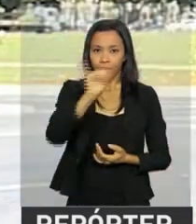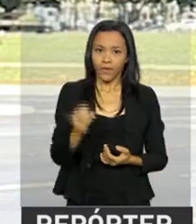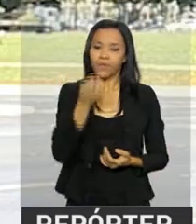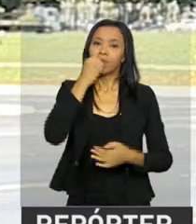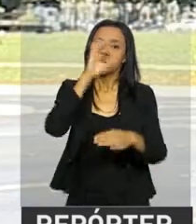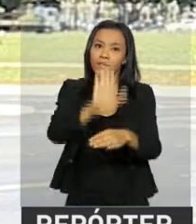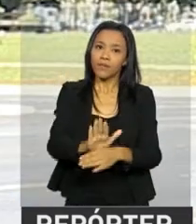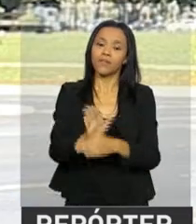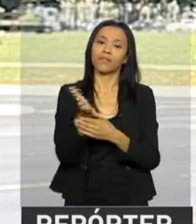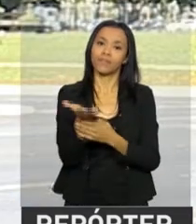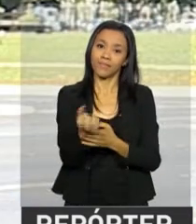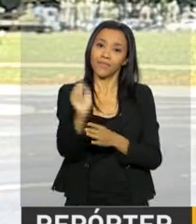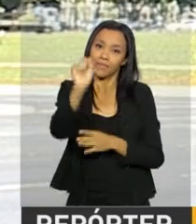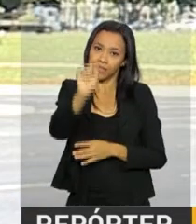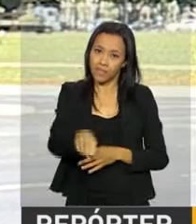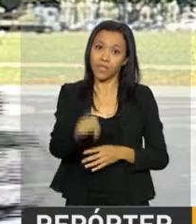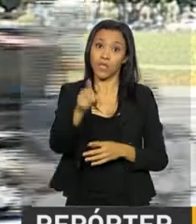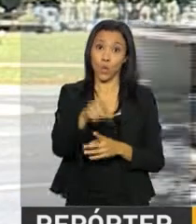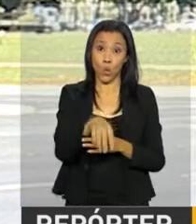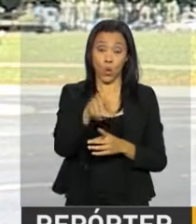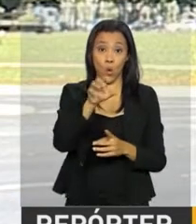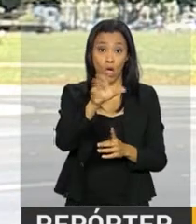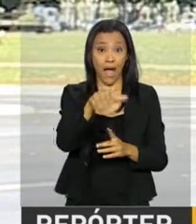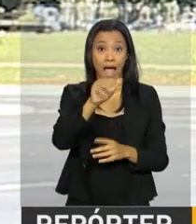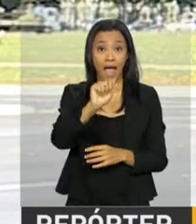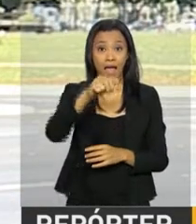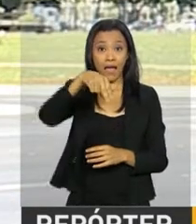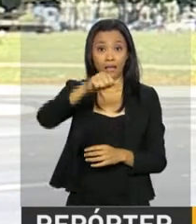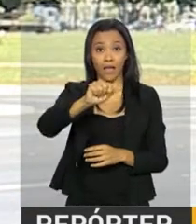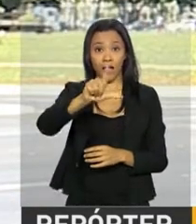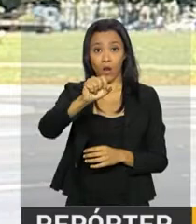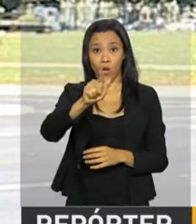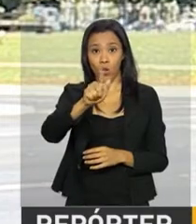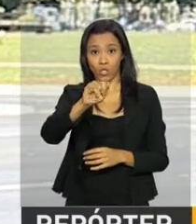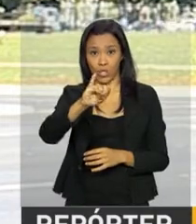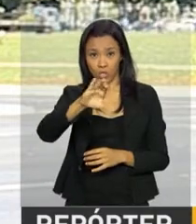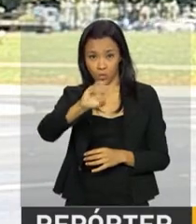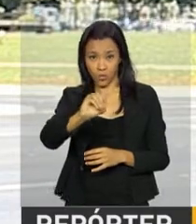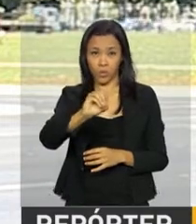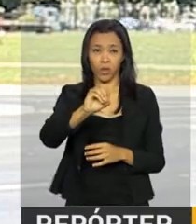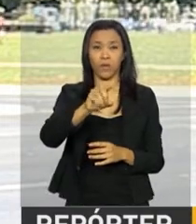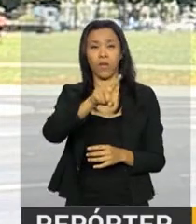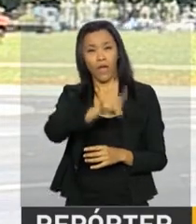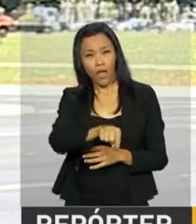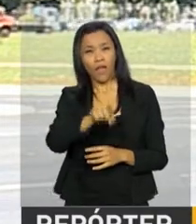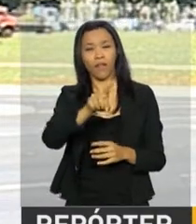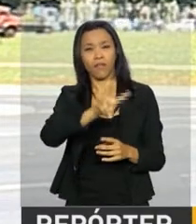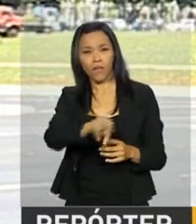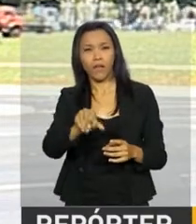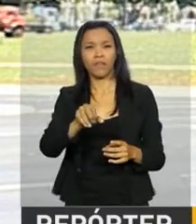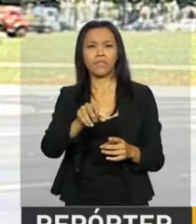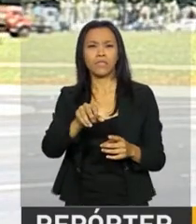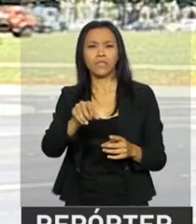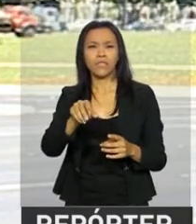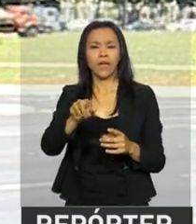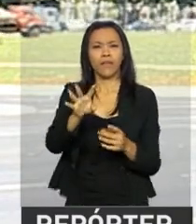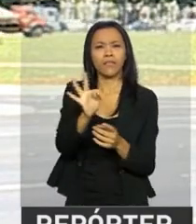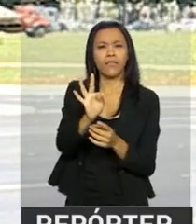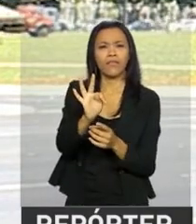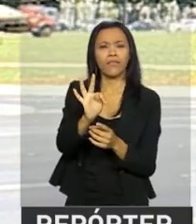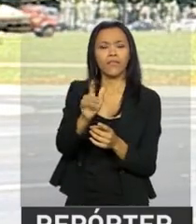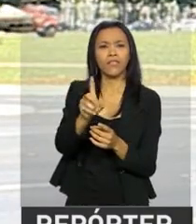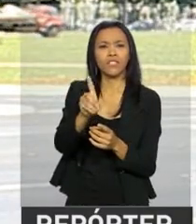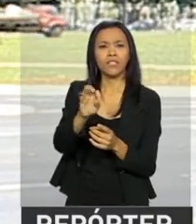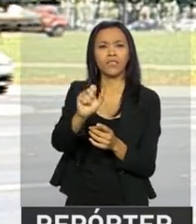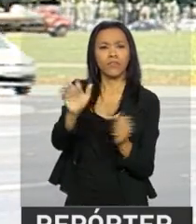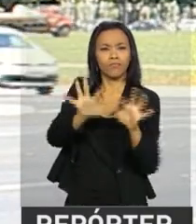boa tarde. É isso mesmo, olha, o sinal analógico, ele não tem ruídos. A imagem, ela não tem chuviscos e nem sombras.